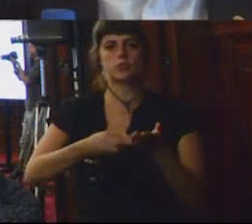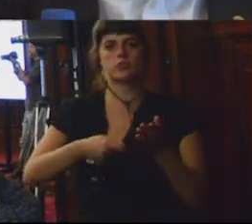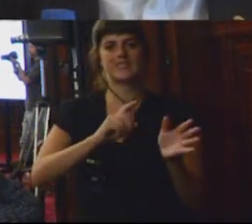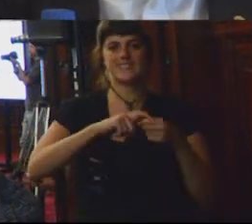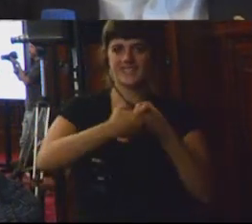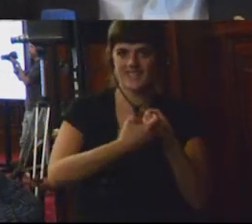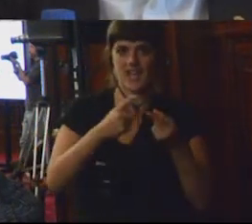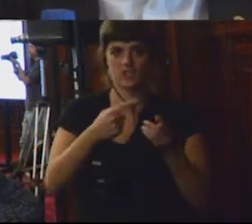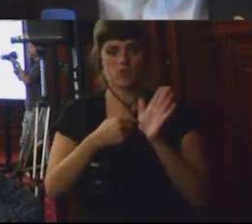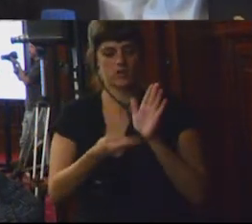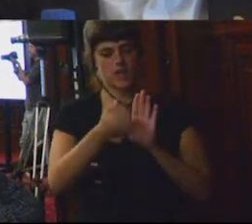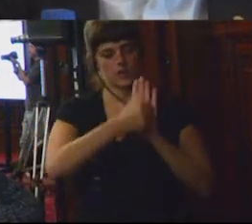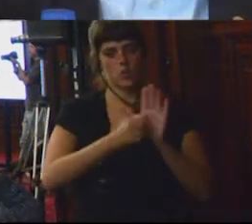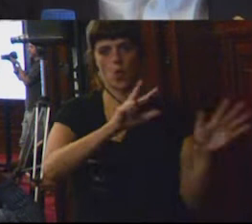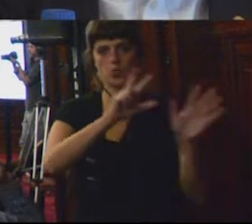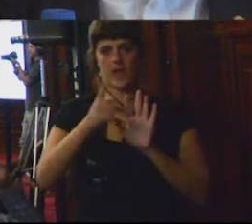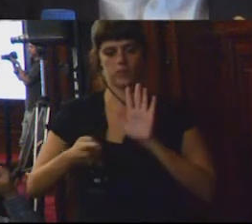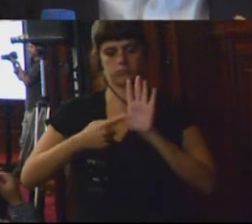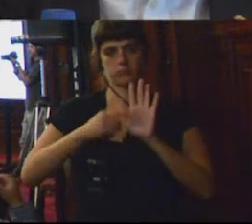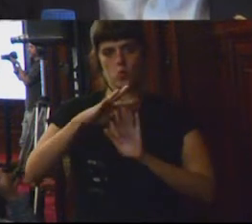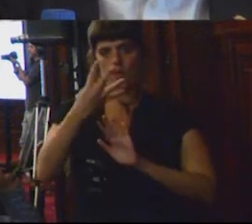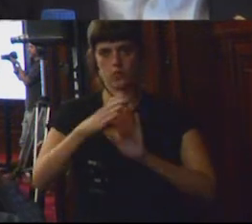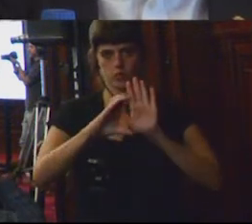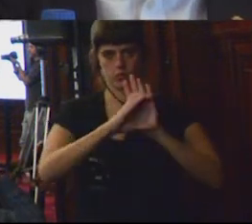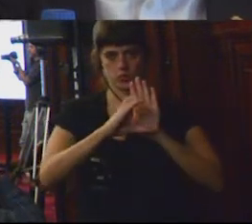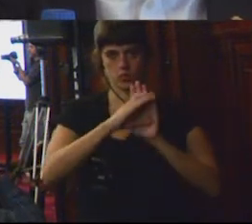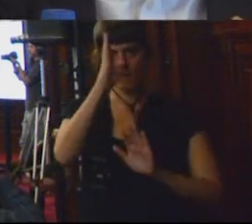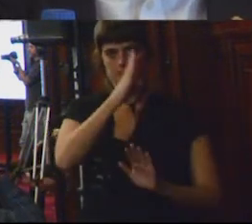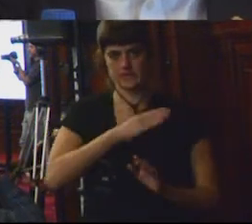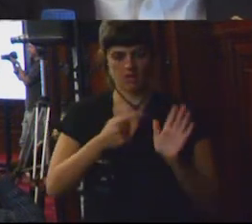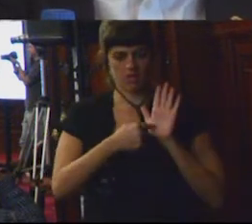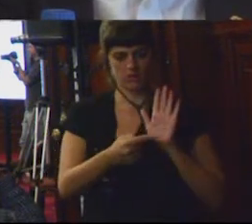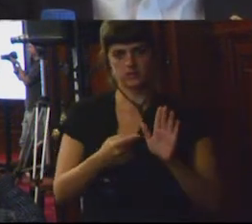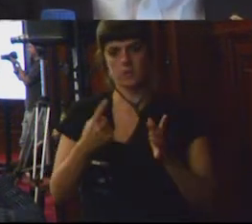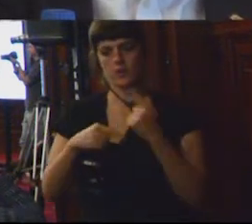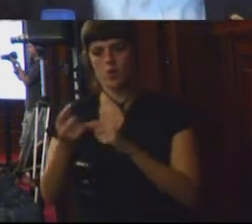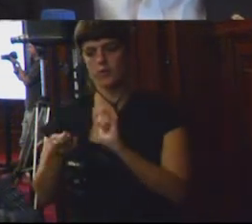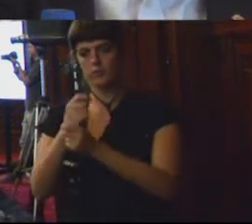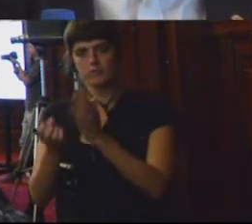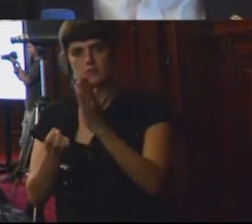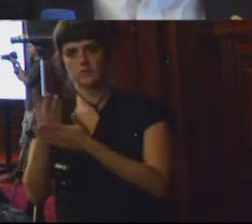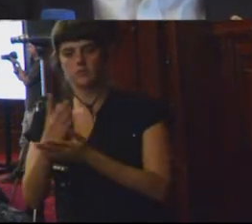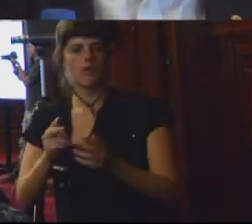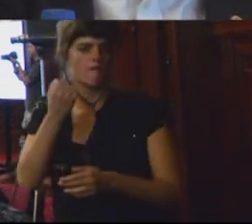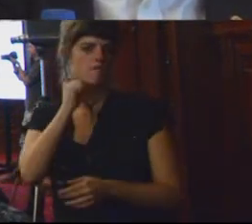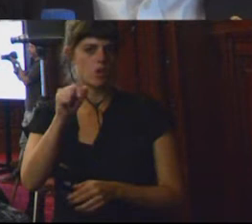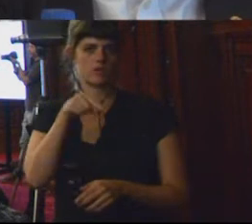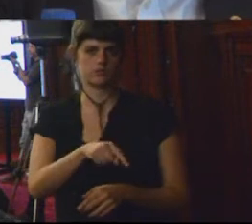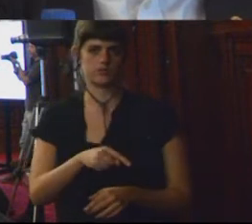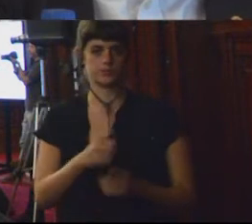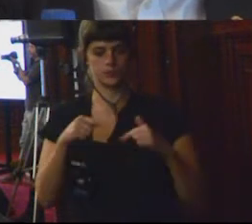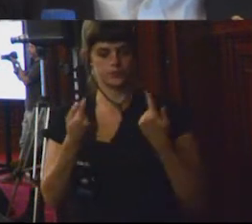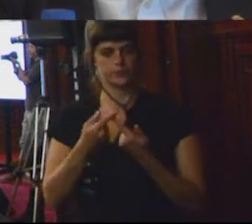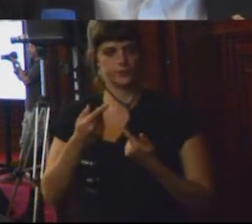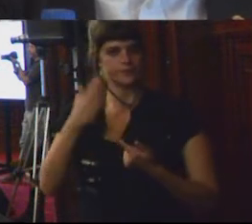inciso 4º da Constituição da República. Nós entendemos que há várias violações que são praticadas